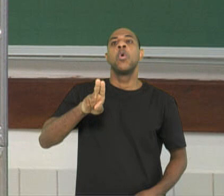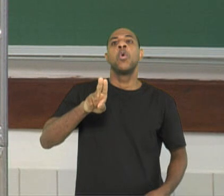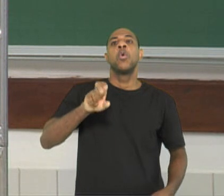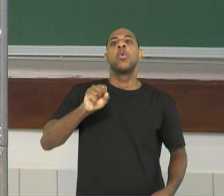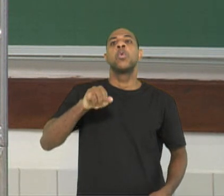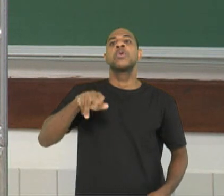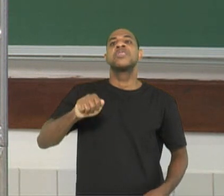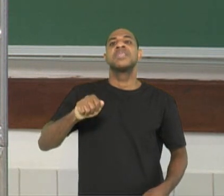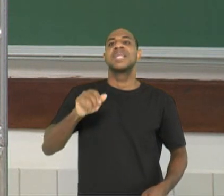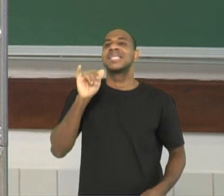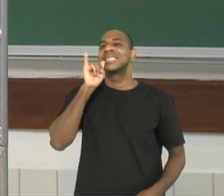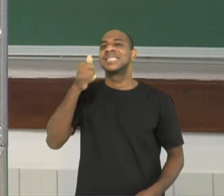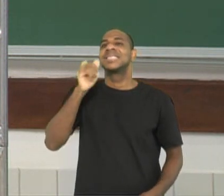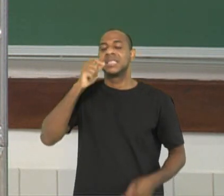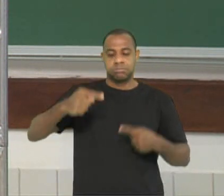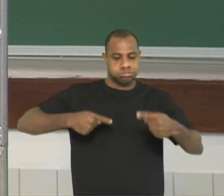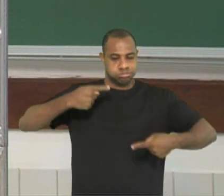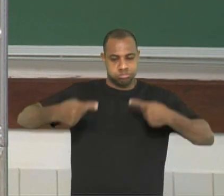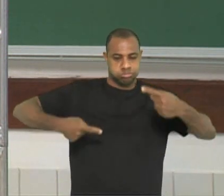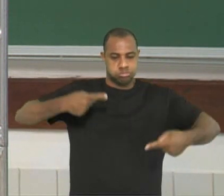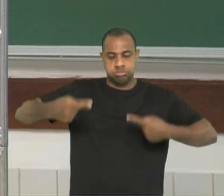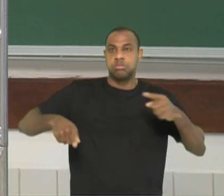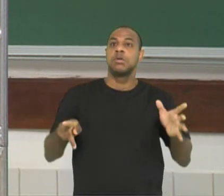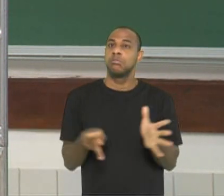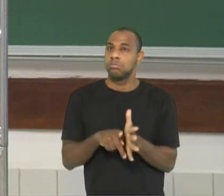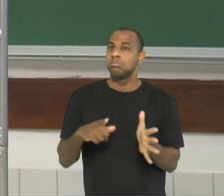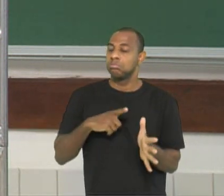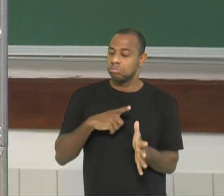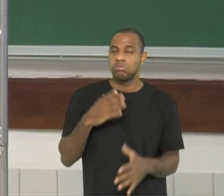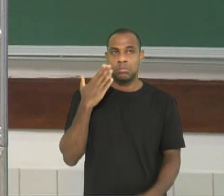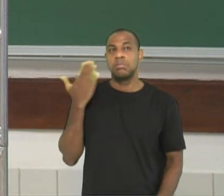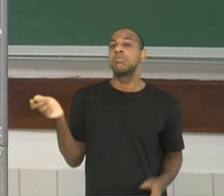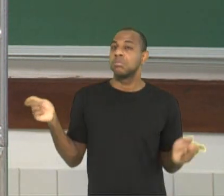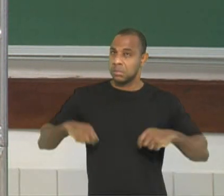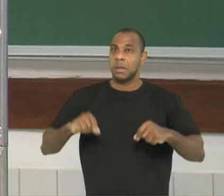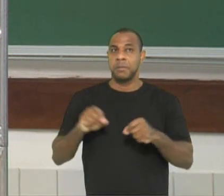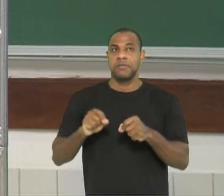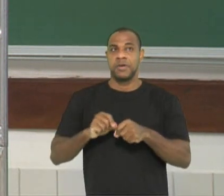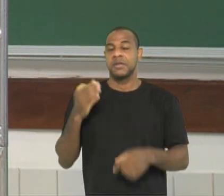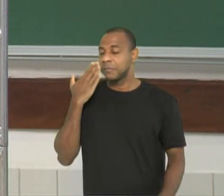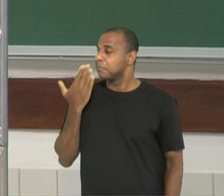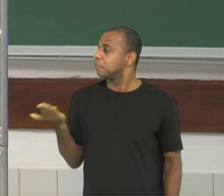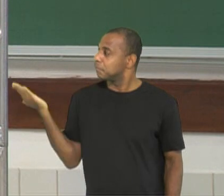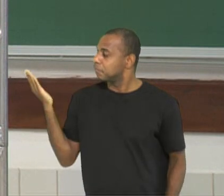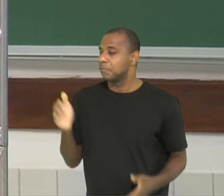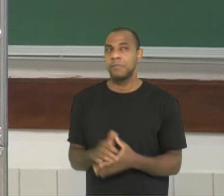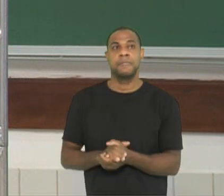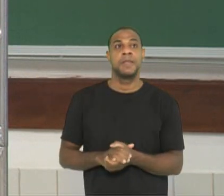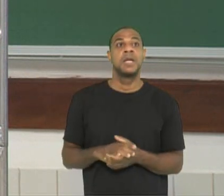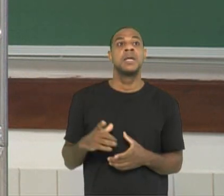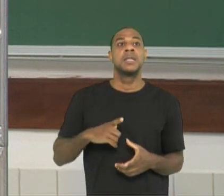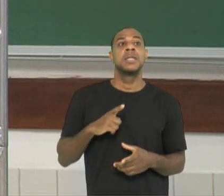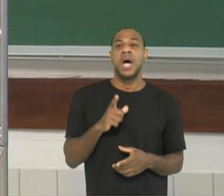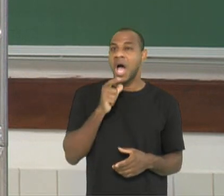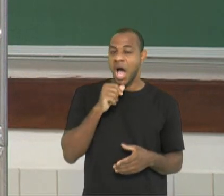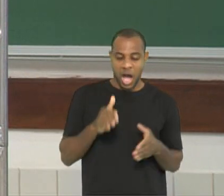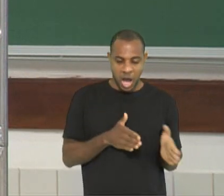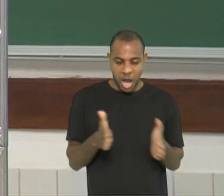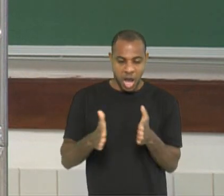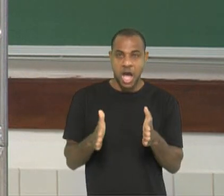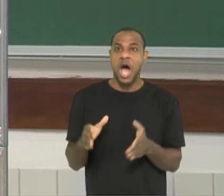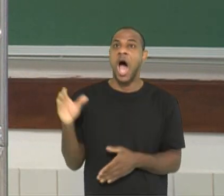de usinas hidrelétricas, é fundamental que as suas águas dos rios, elas disponham de grande velocidade. E